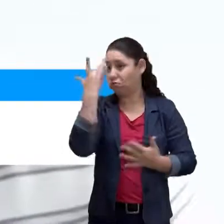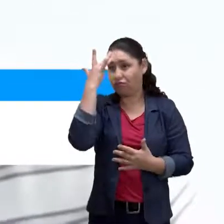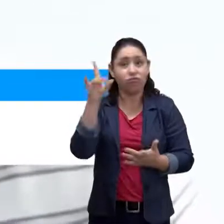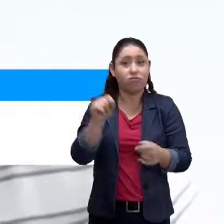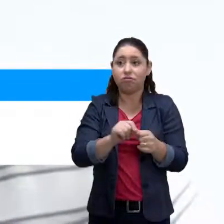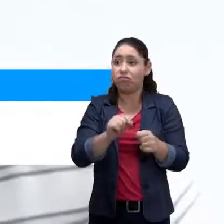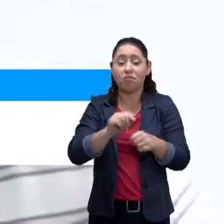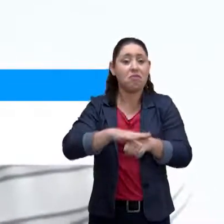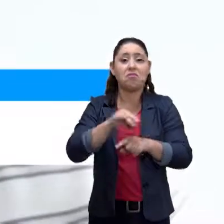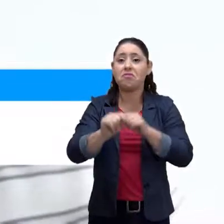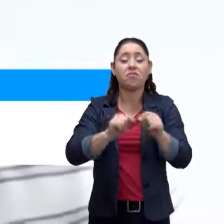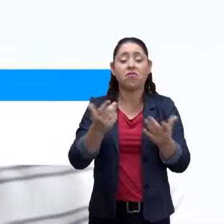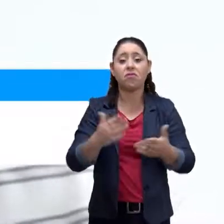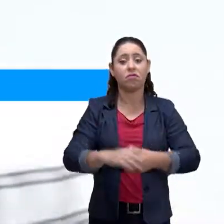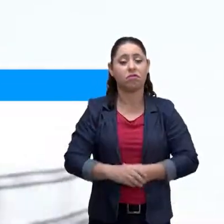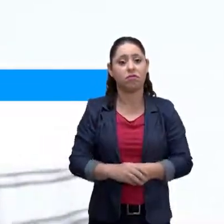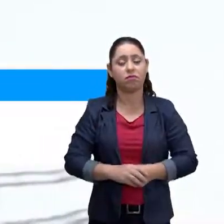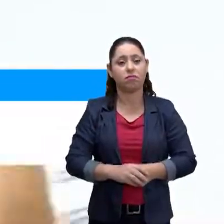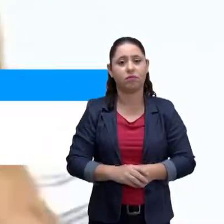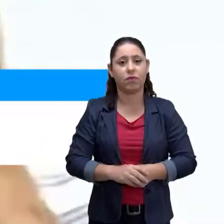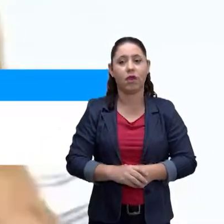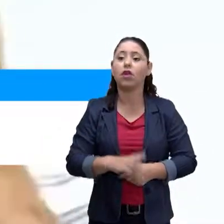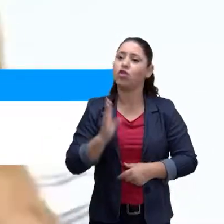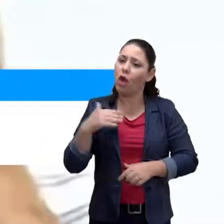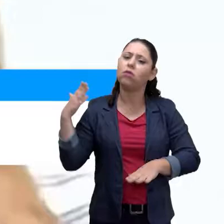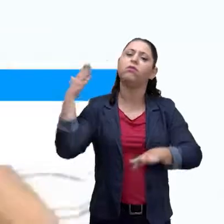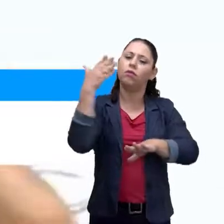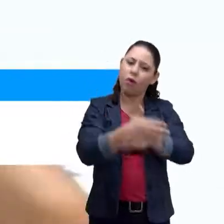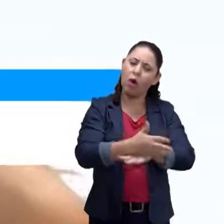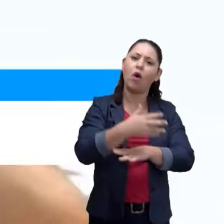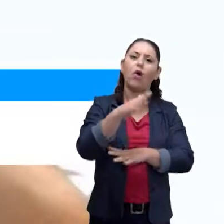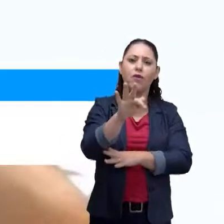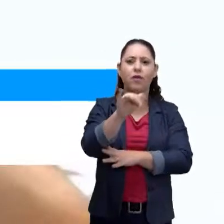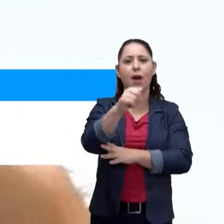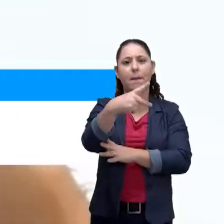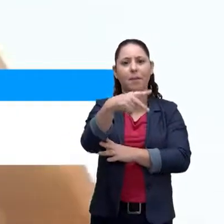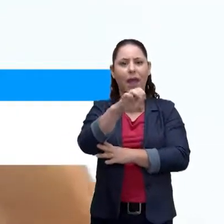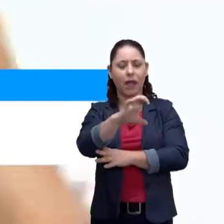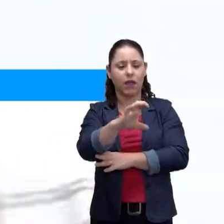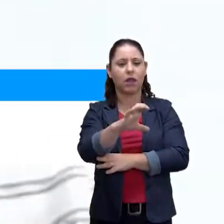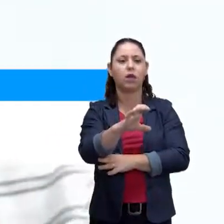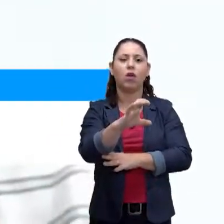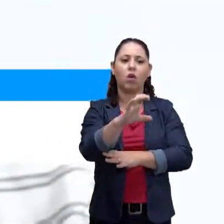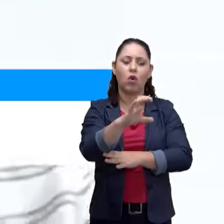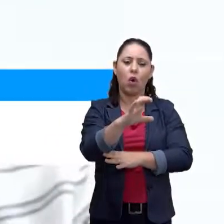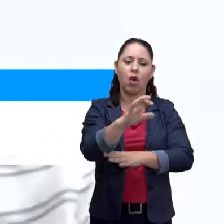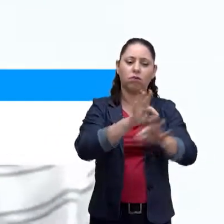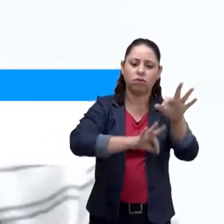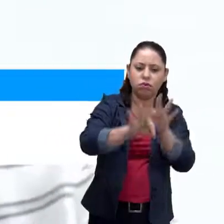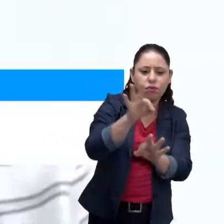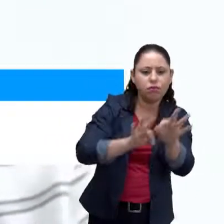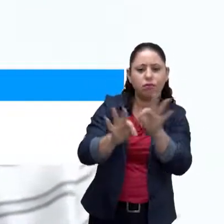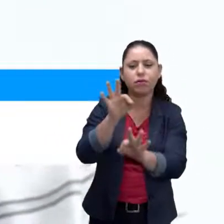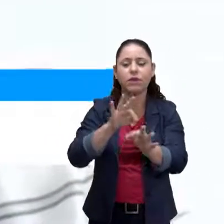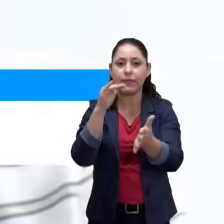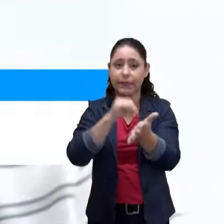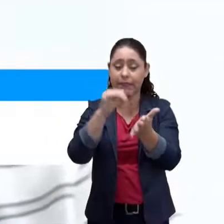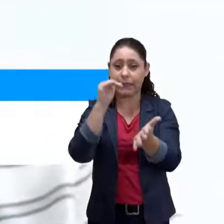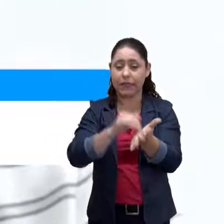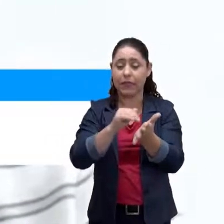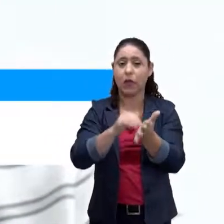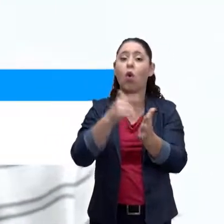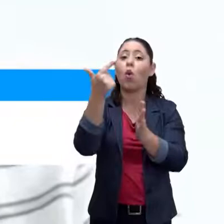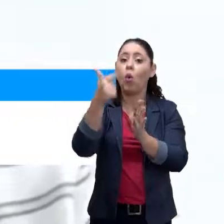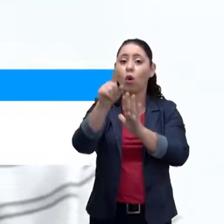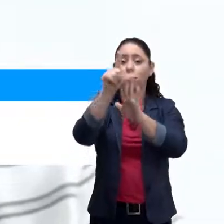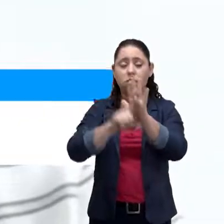eu não sei mais o que fazer, porque nós já estivemos na FAPEC, foi feita uma revisão geral. A